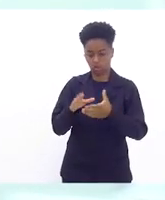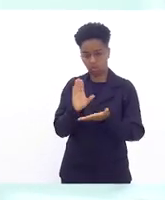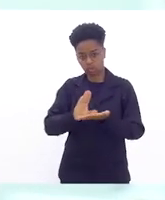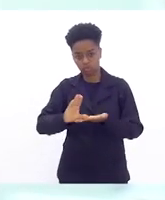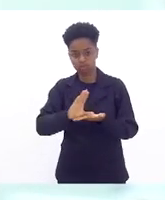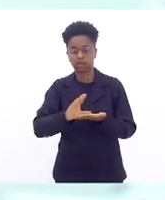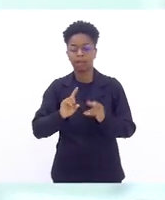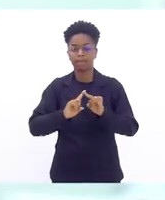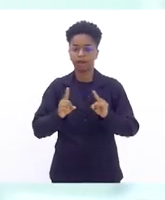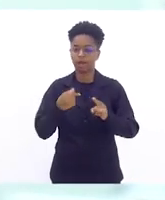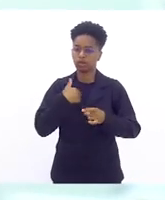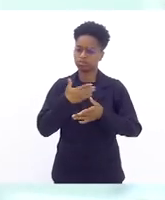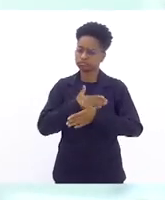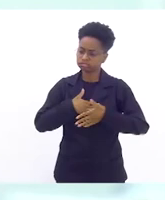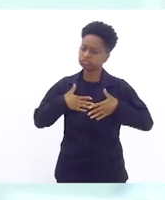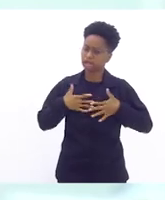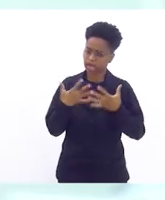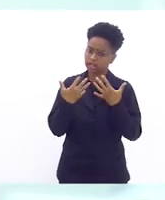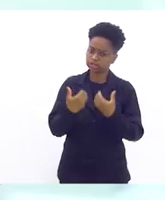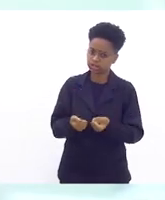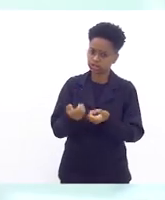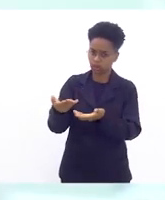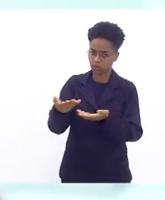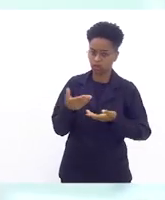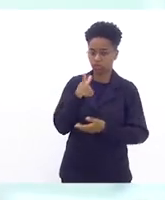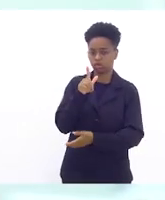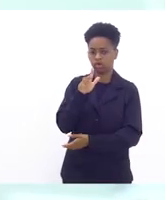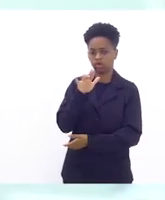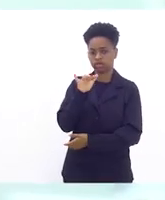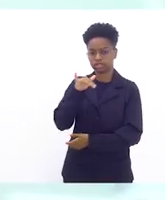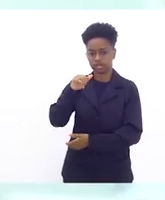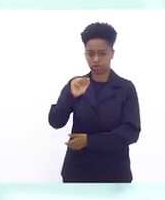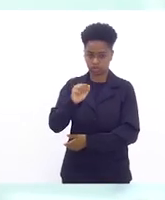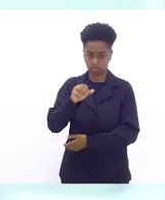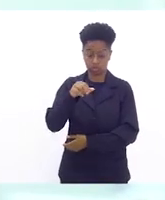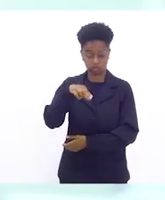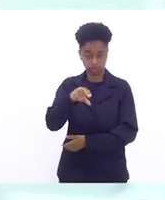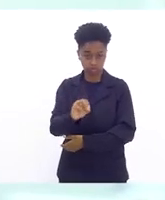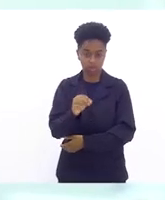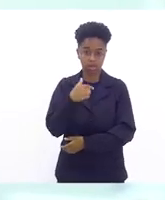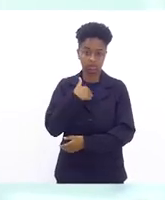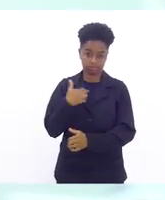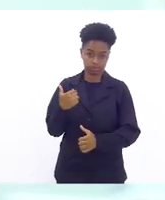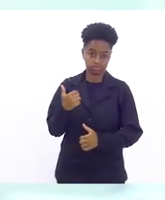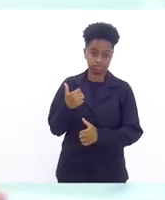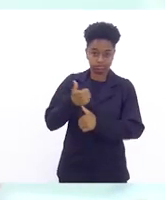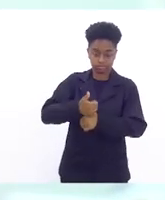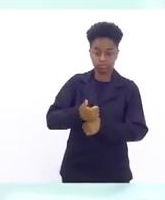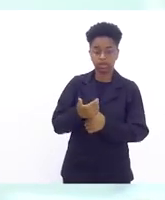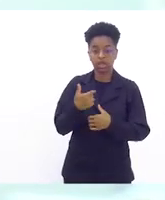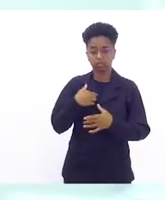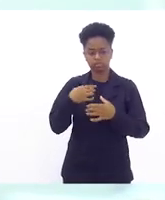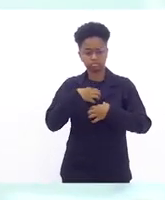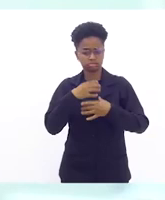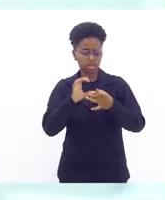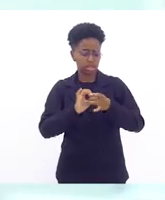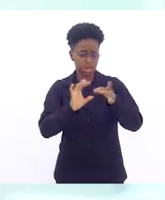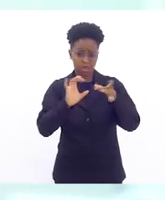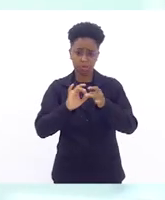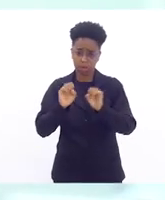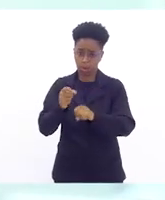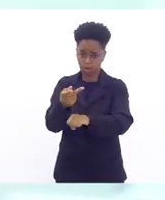com muita honra aceitei o convite do Dr Luciano para assumir estou completamente à disposição